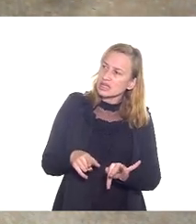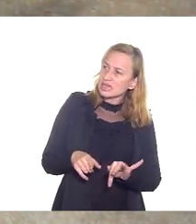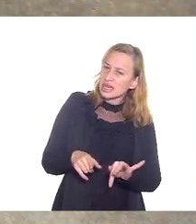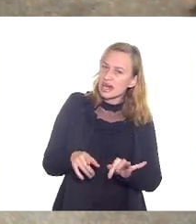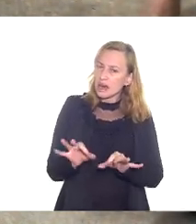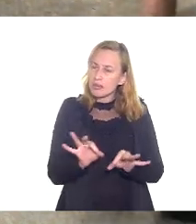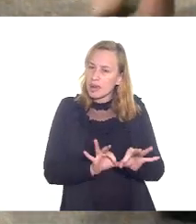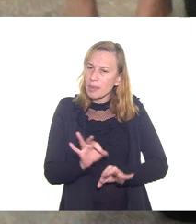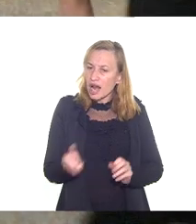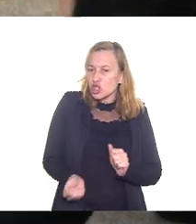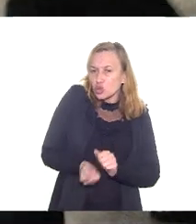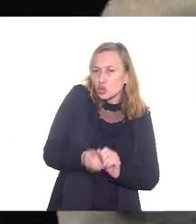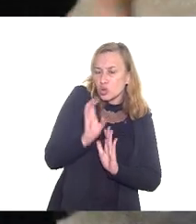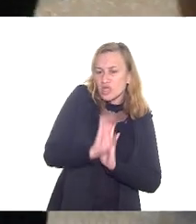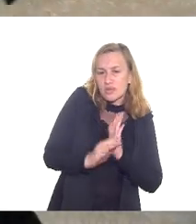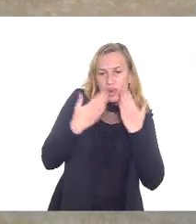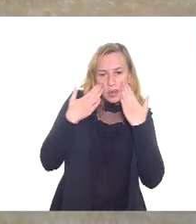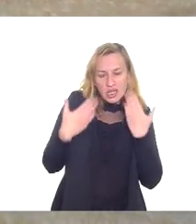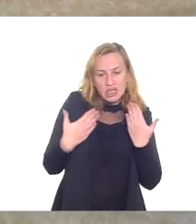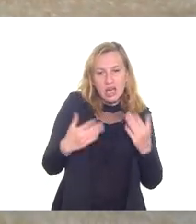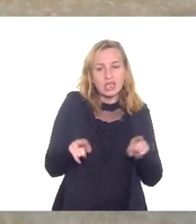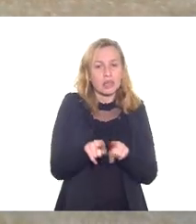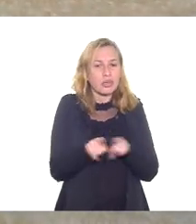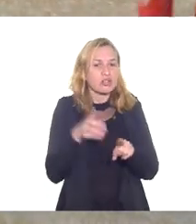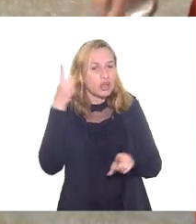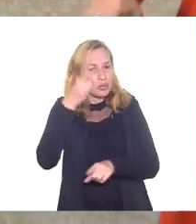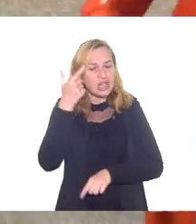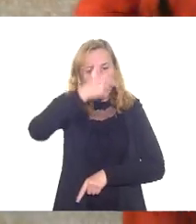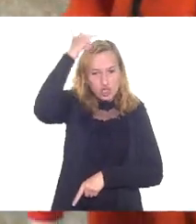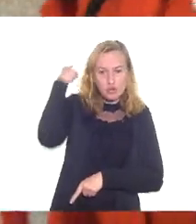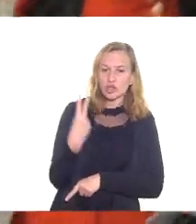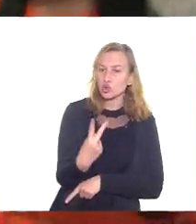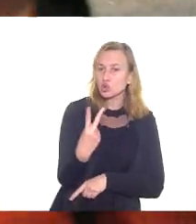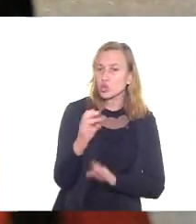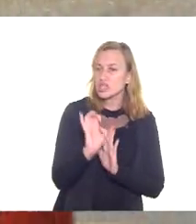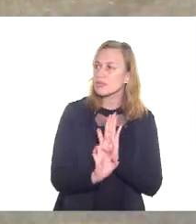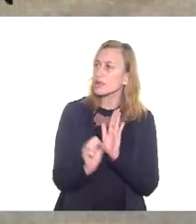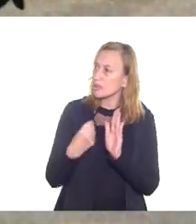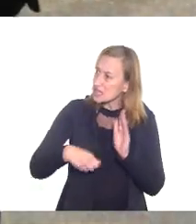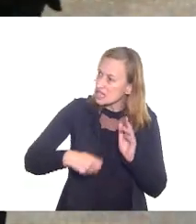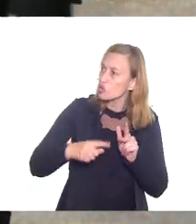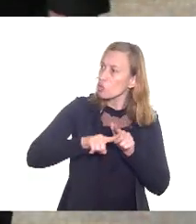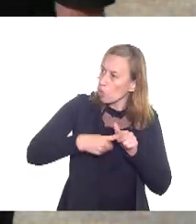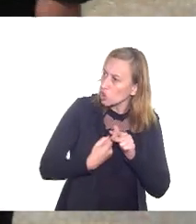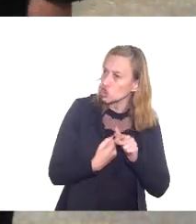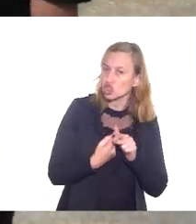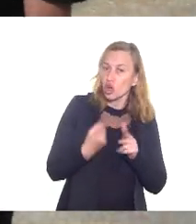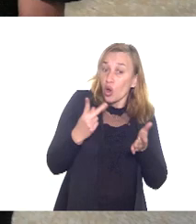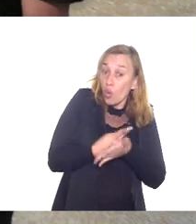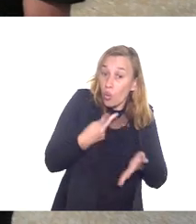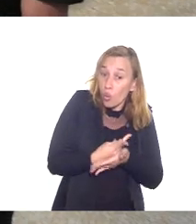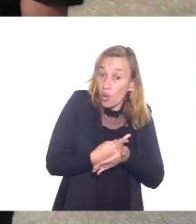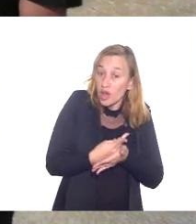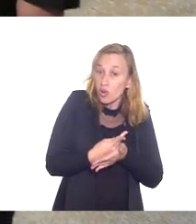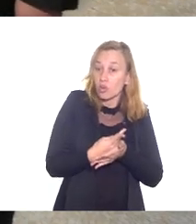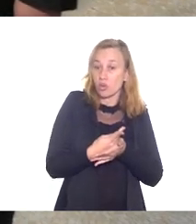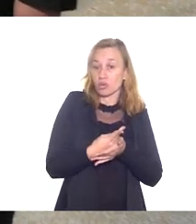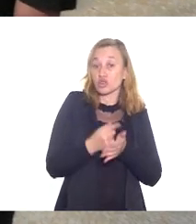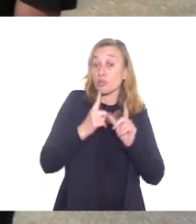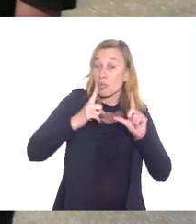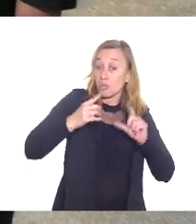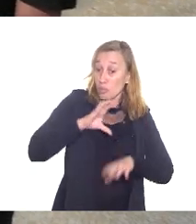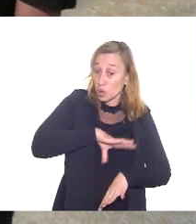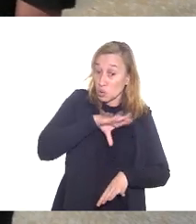desenhado com as emendas que foram apresentadas. Inclusive, o deputado Luiz Paulo, duas emendas precisavam ser corrigidas com erro de digitação.